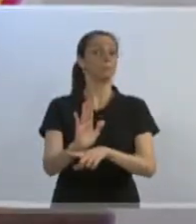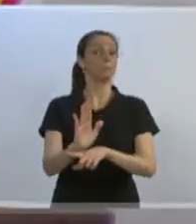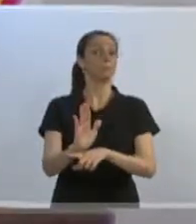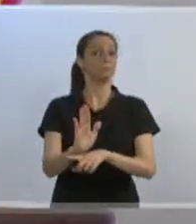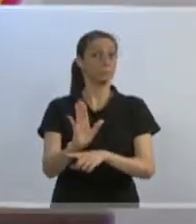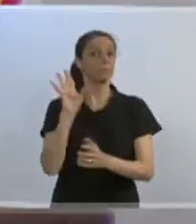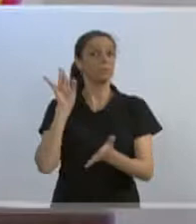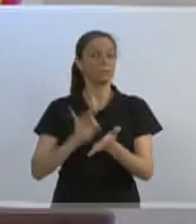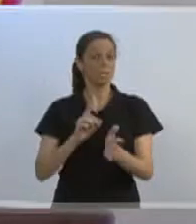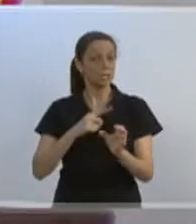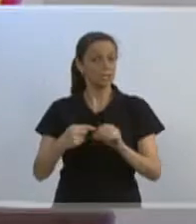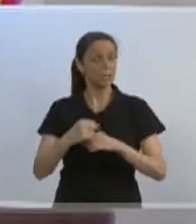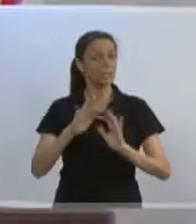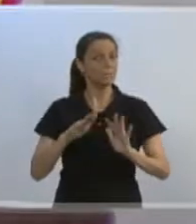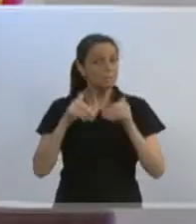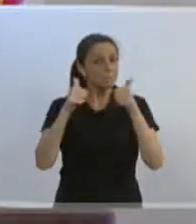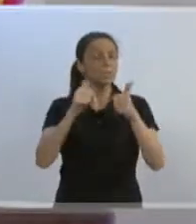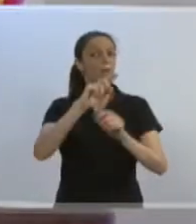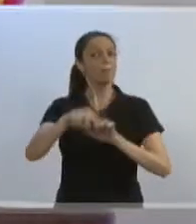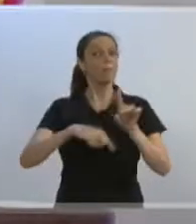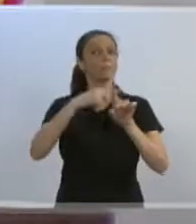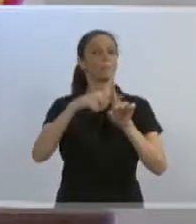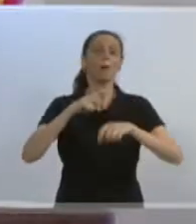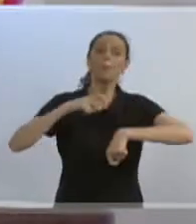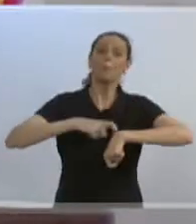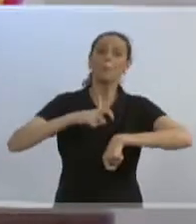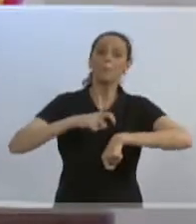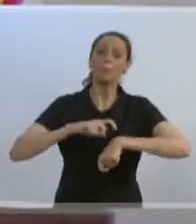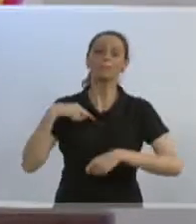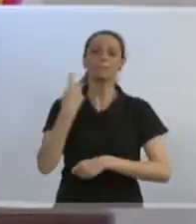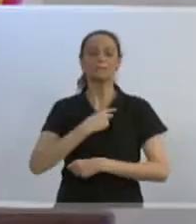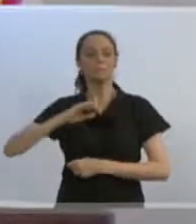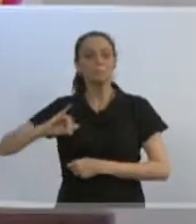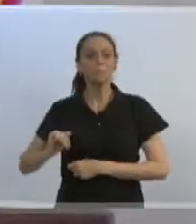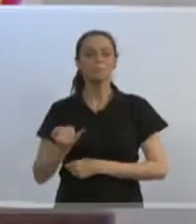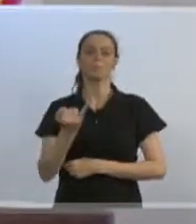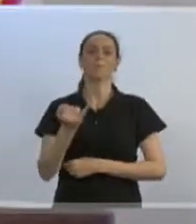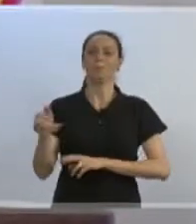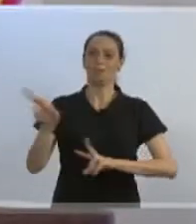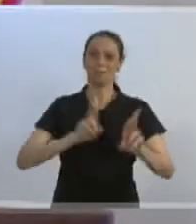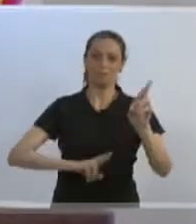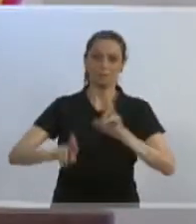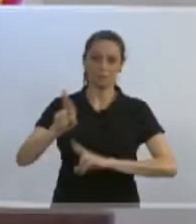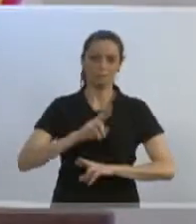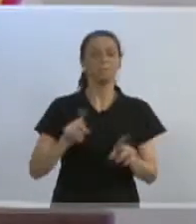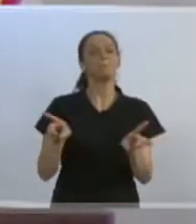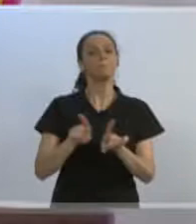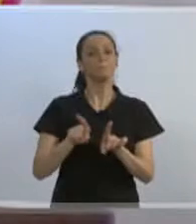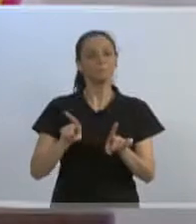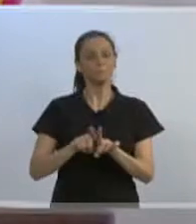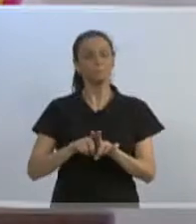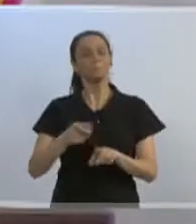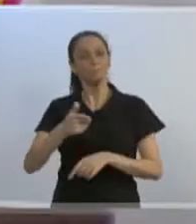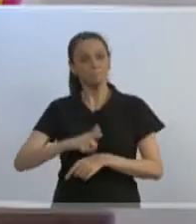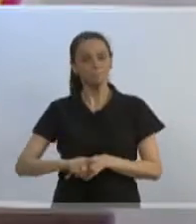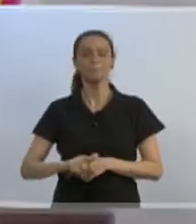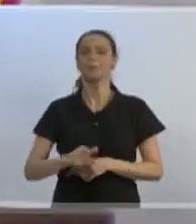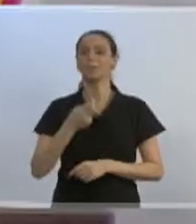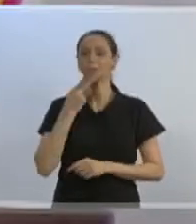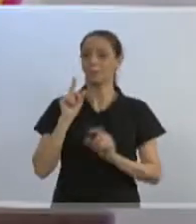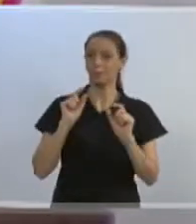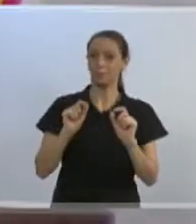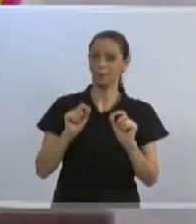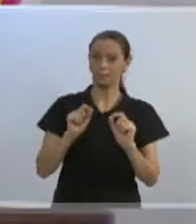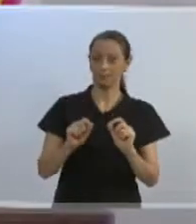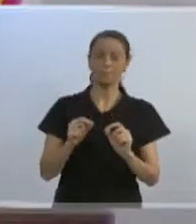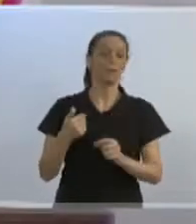a cidade. Acho que é um momento para isso, que nós temos que aproveitar essa relação. E, mais uma vez, enfatizar aqui que ainda